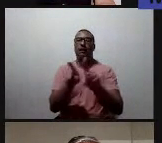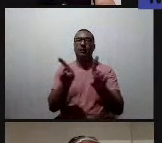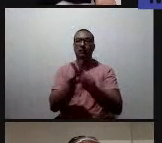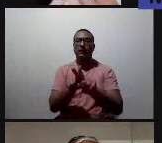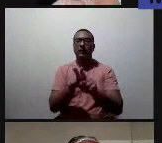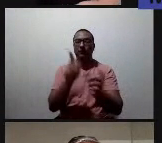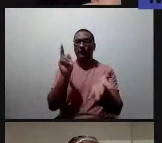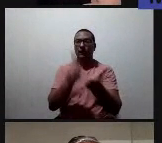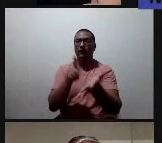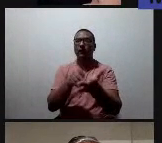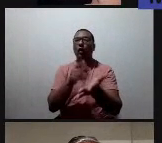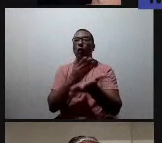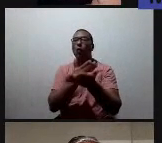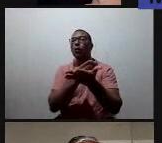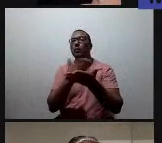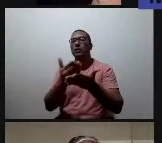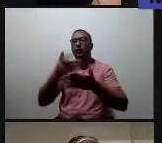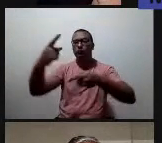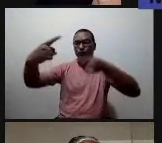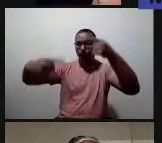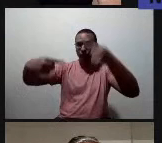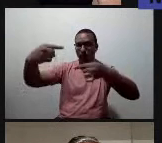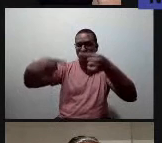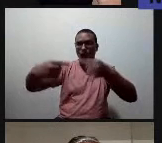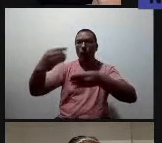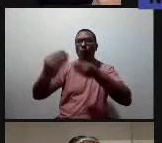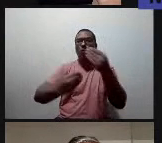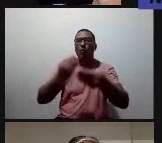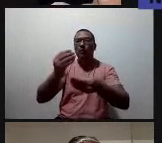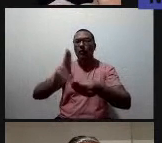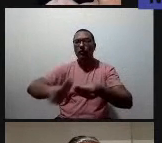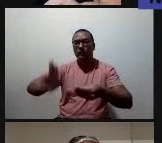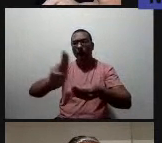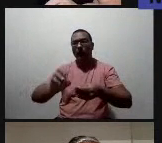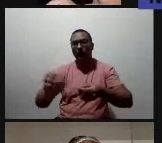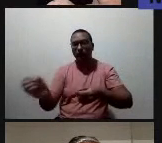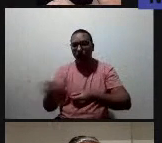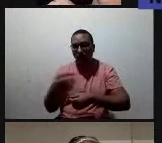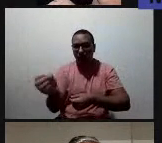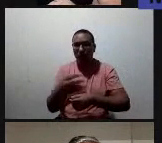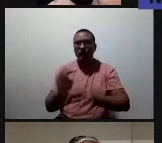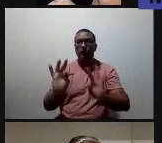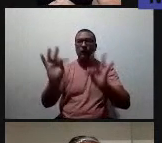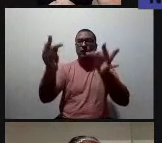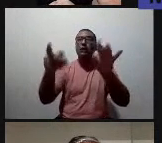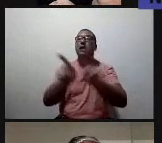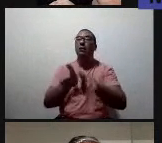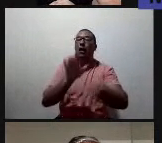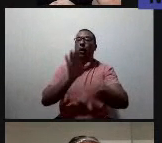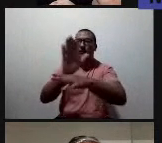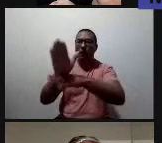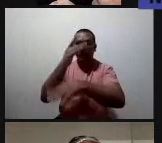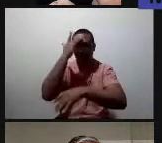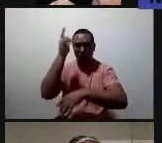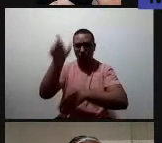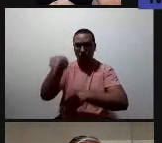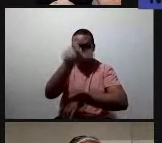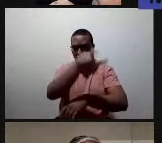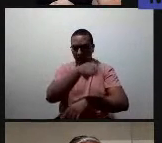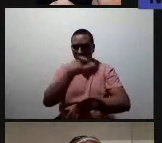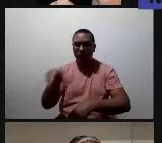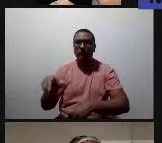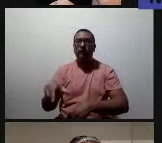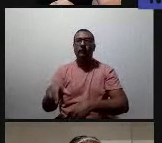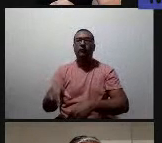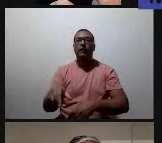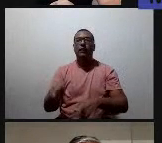tendo a oportunidade de discutir a aplicabilidade na inovação, beneficiando a população, o ser humano em si, né? A gente já vinha há